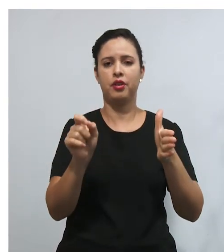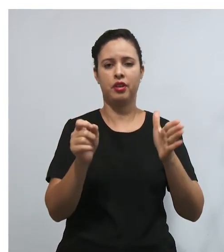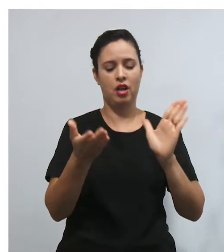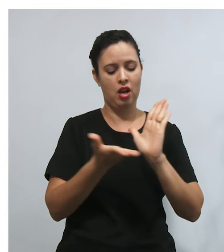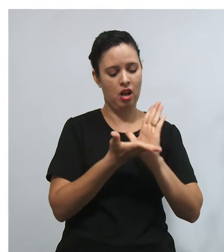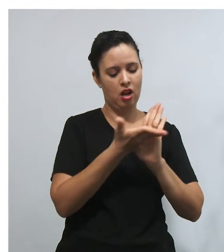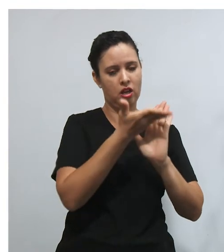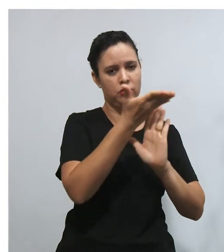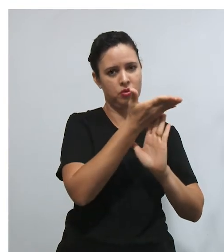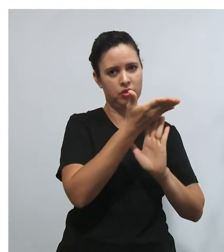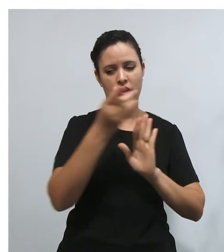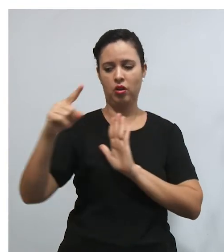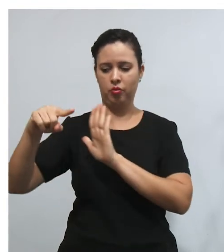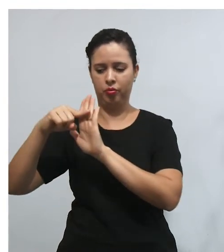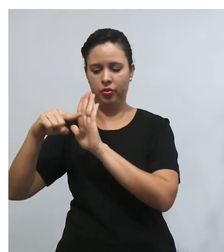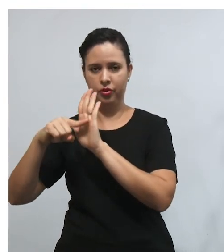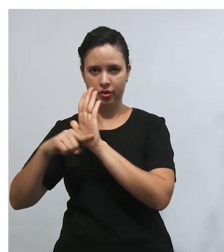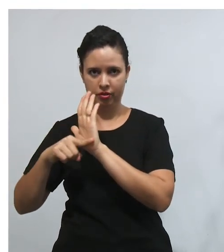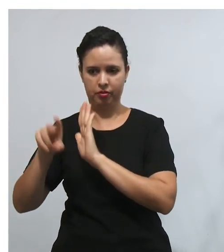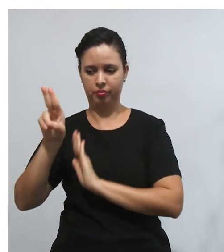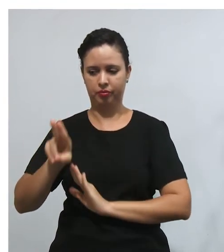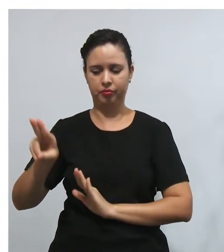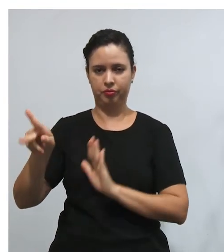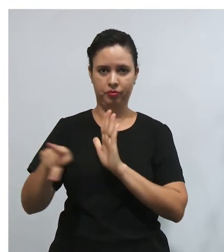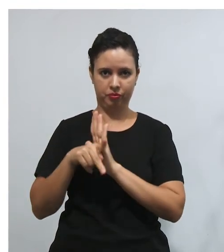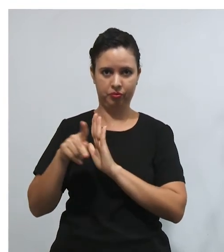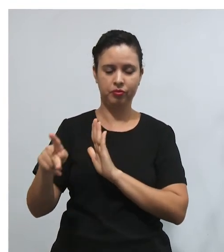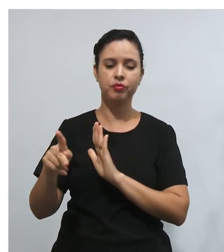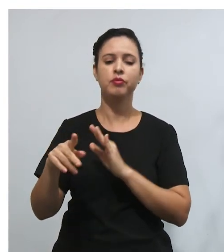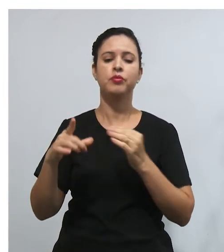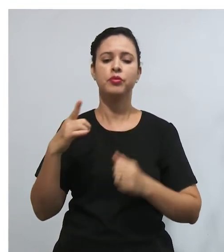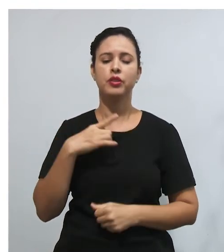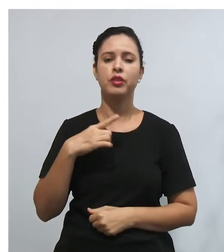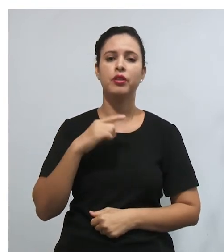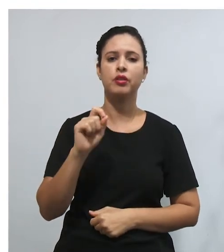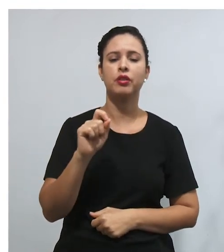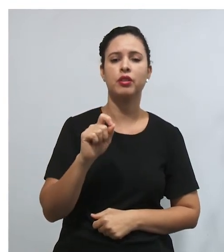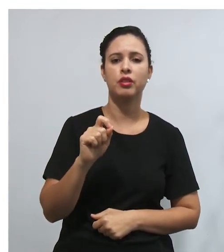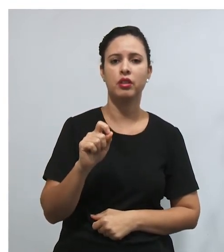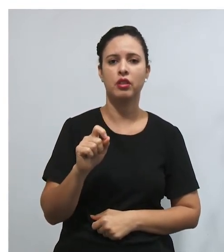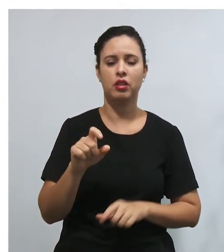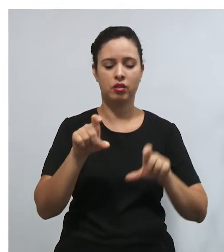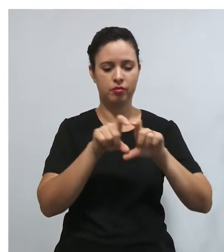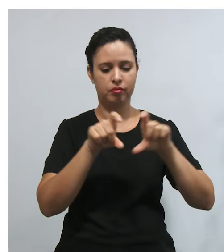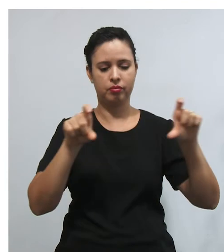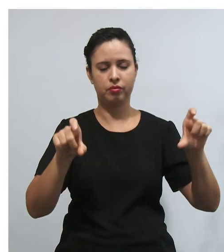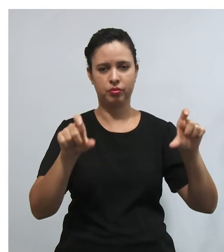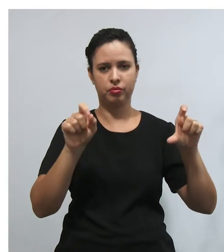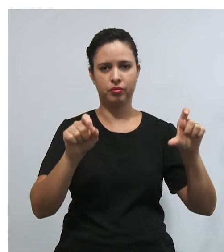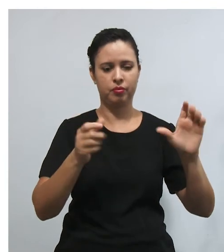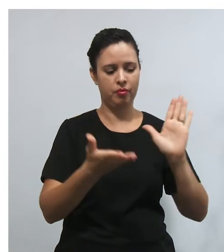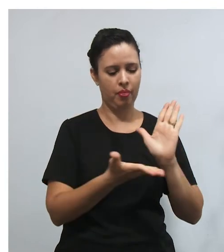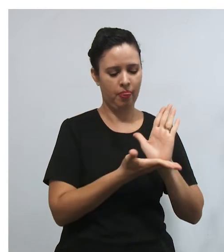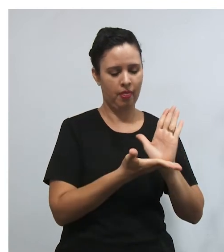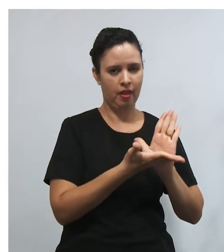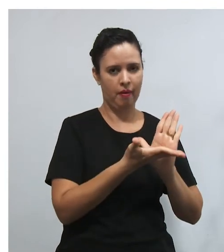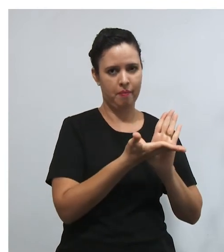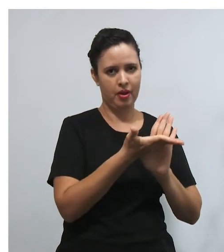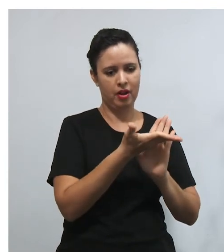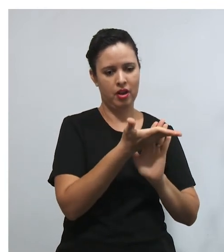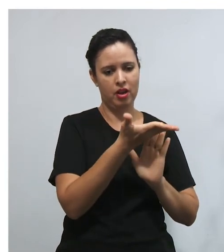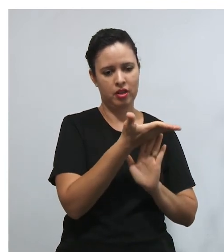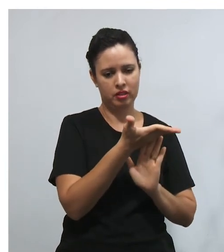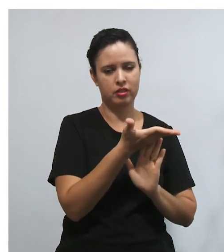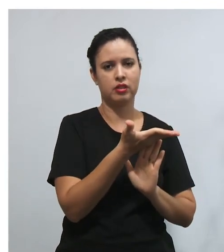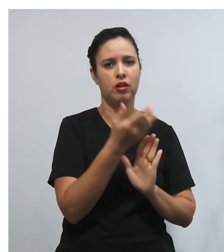os programas do usuário. Tá? Então, ele fornece aqui uma camada entre o hardware, que é baixo nível, a gente chama